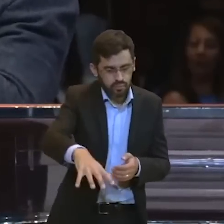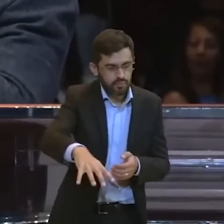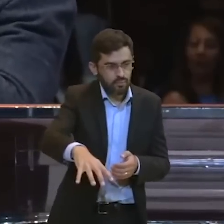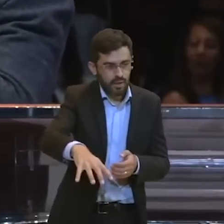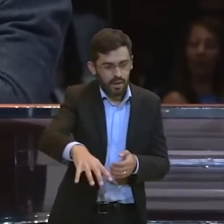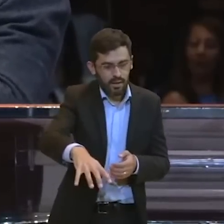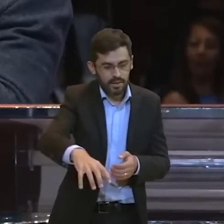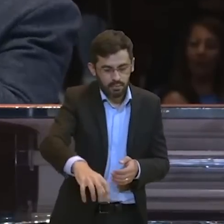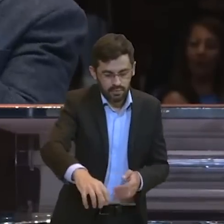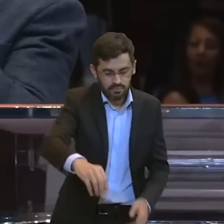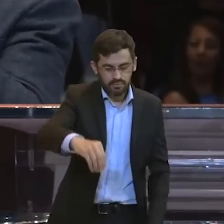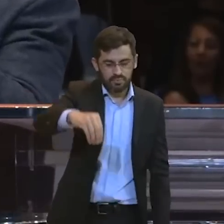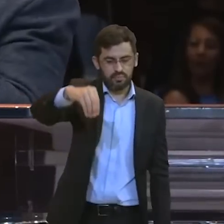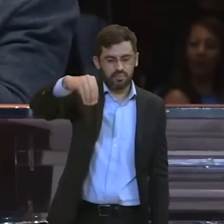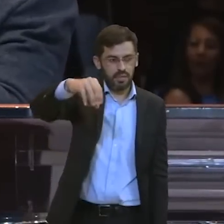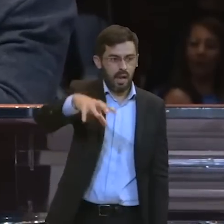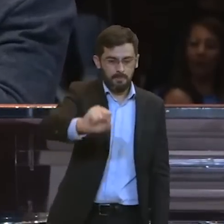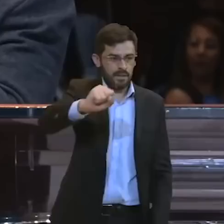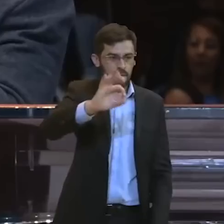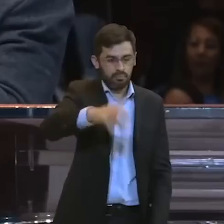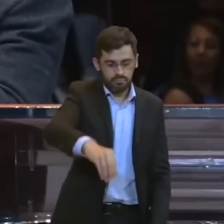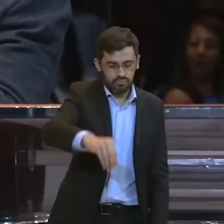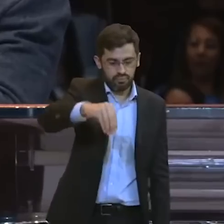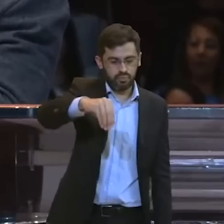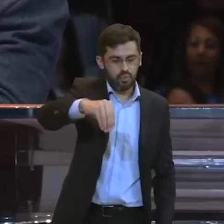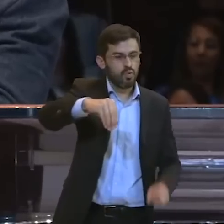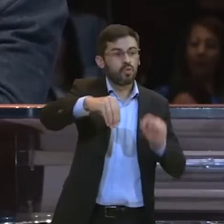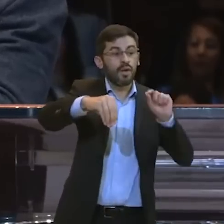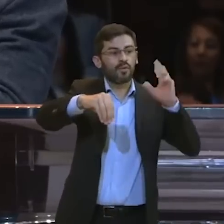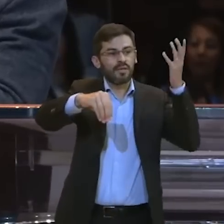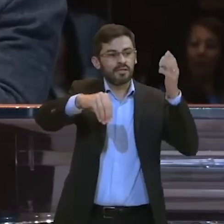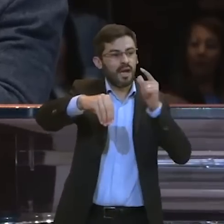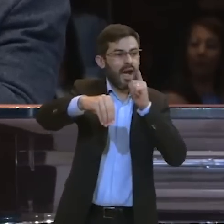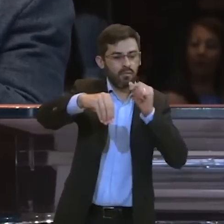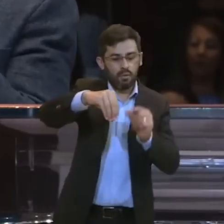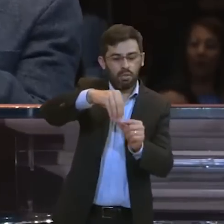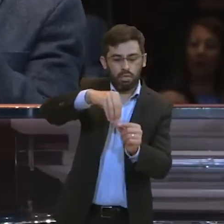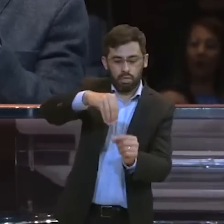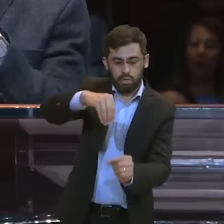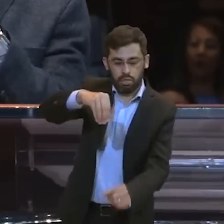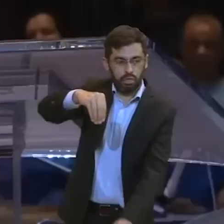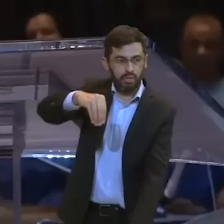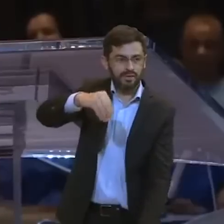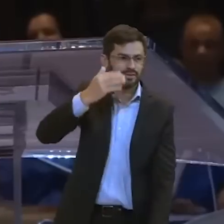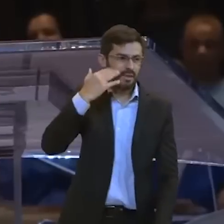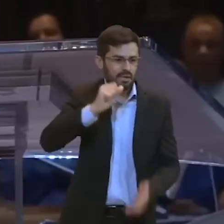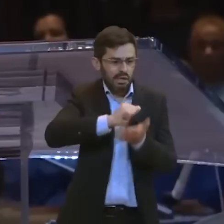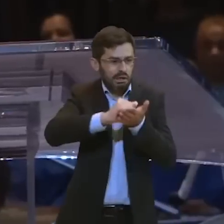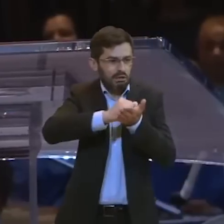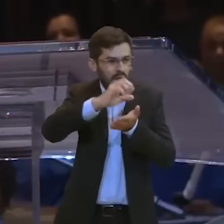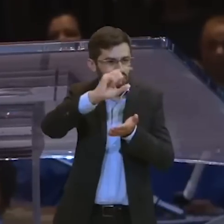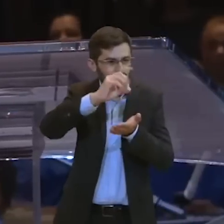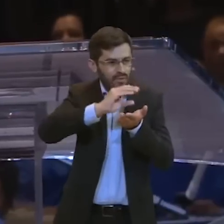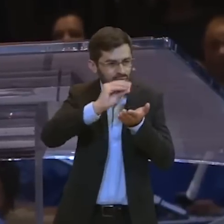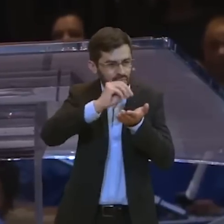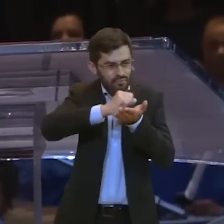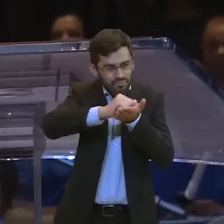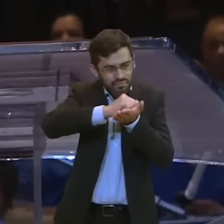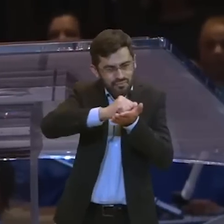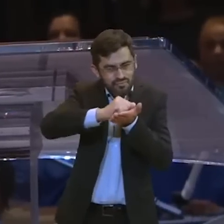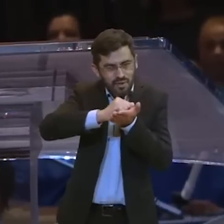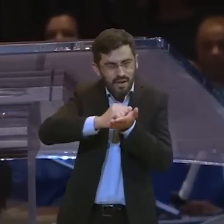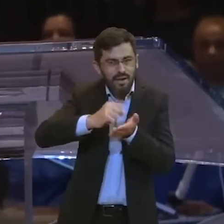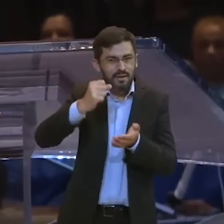a esponja e anda com ela pela sua casa, o que vai acontecer? Vai pingar água para tudo quanto é lugar,